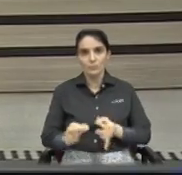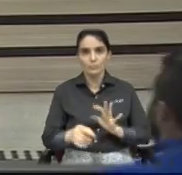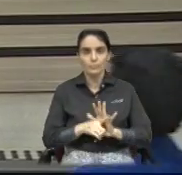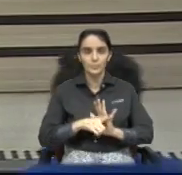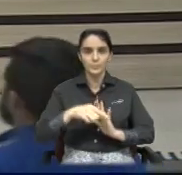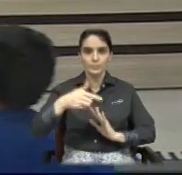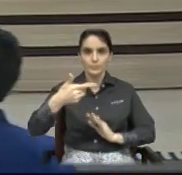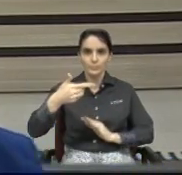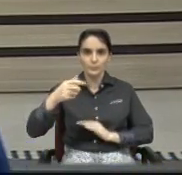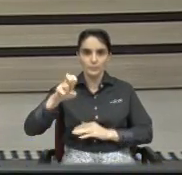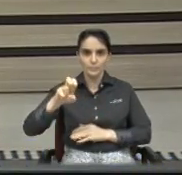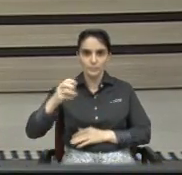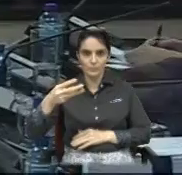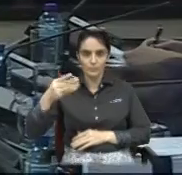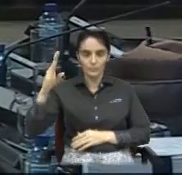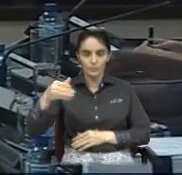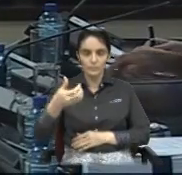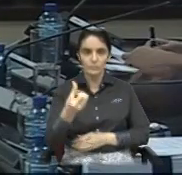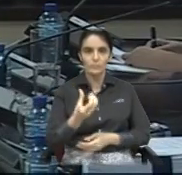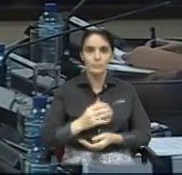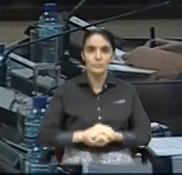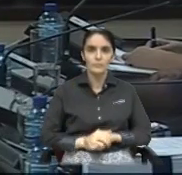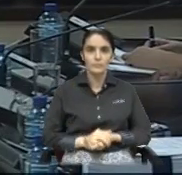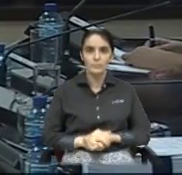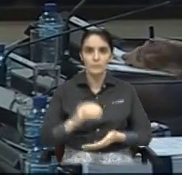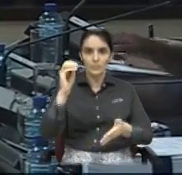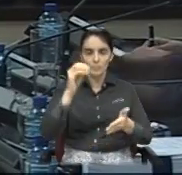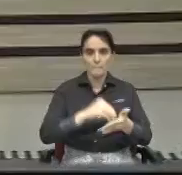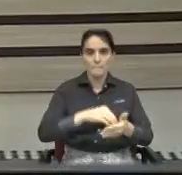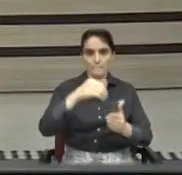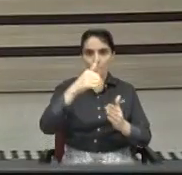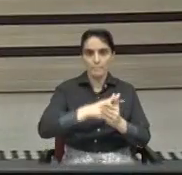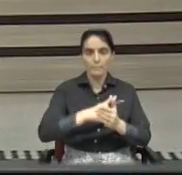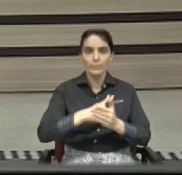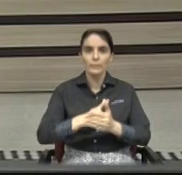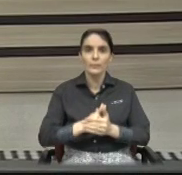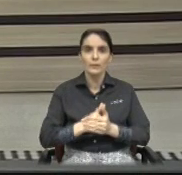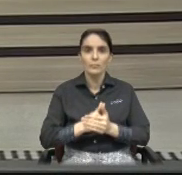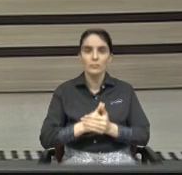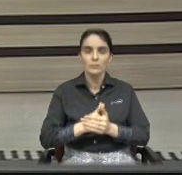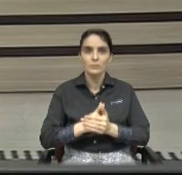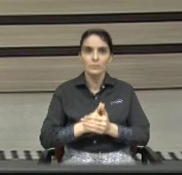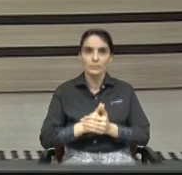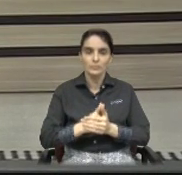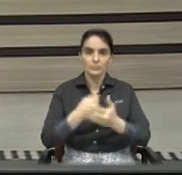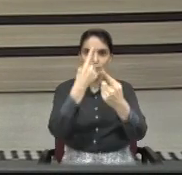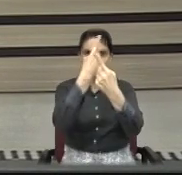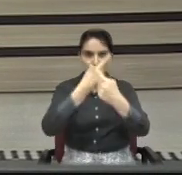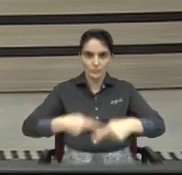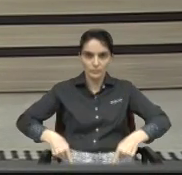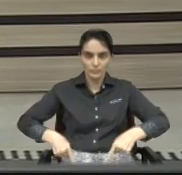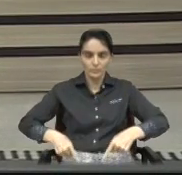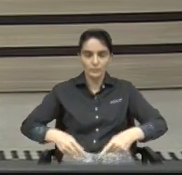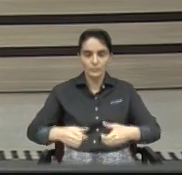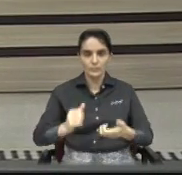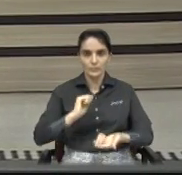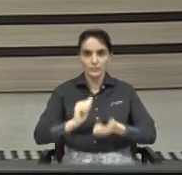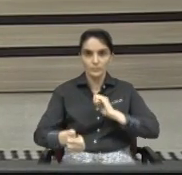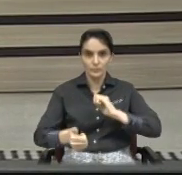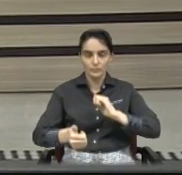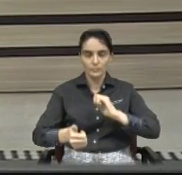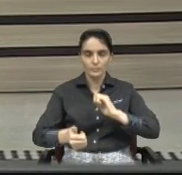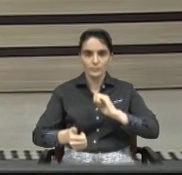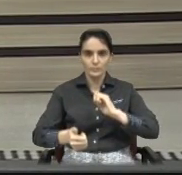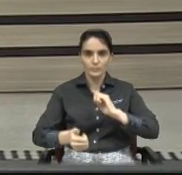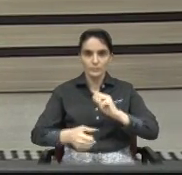Lei 253/2016 institui no município de Limeira campeonato e a Copa de Futebol Veterano e dá